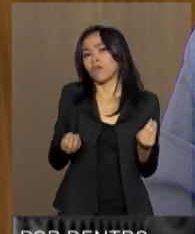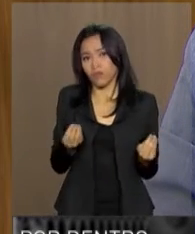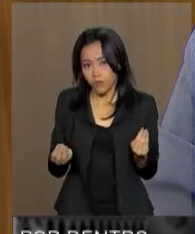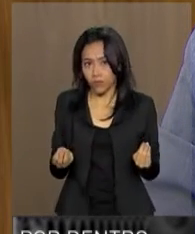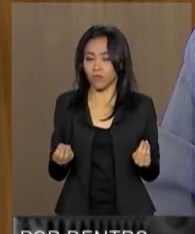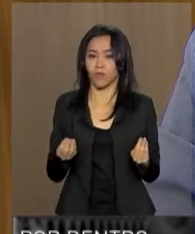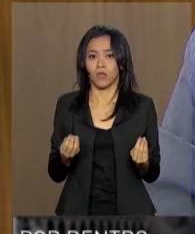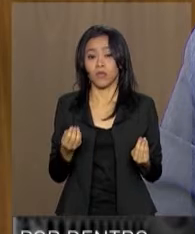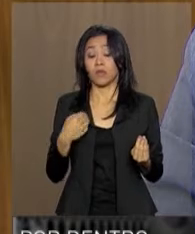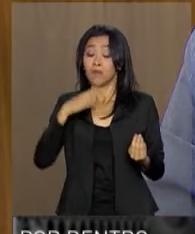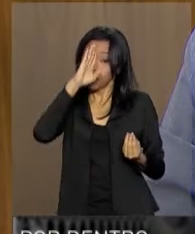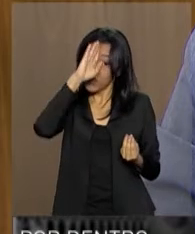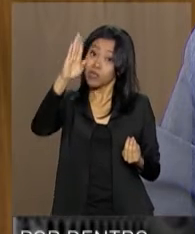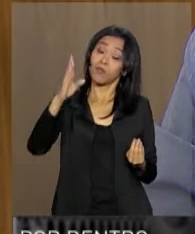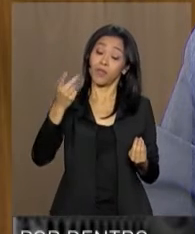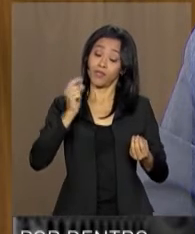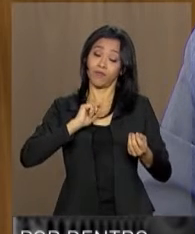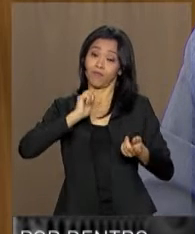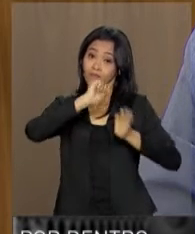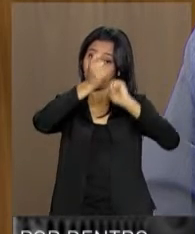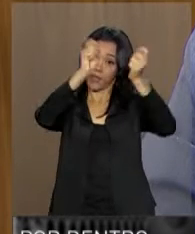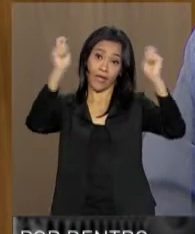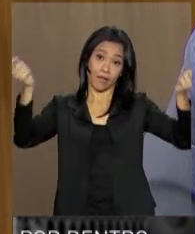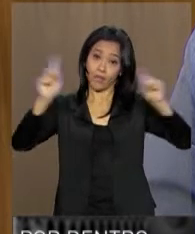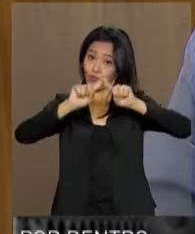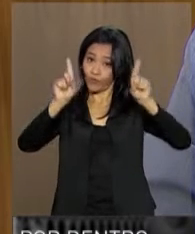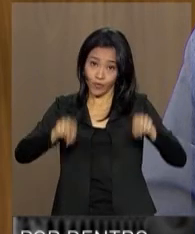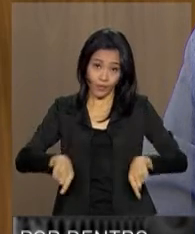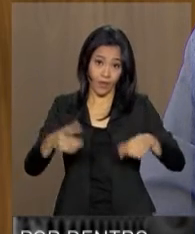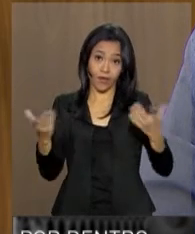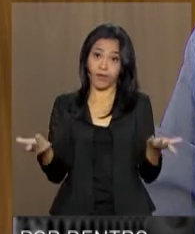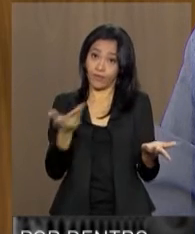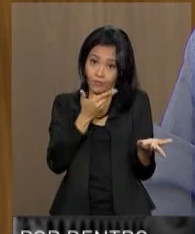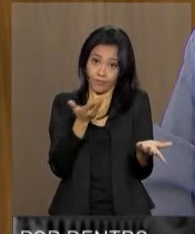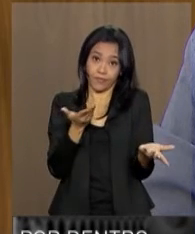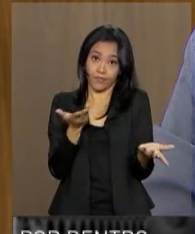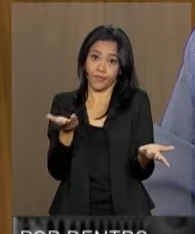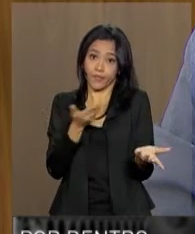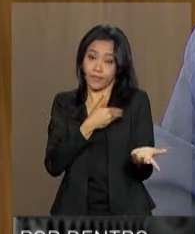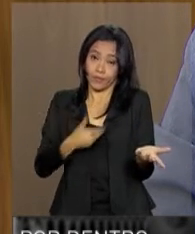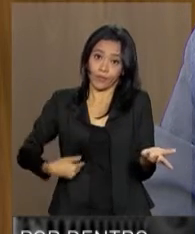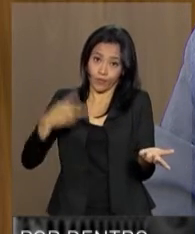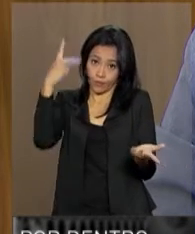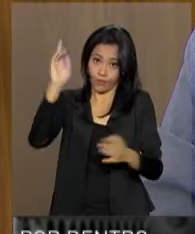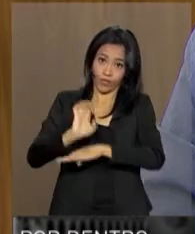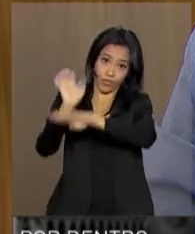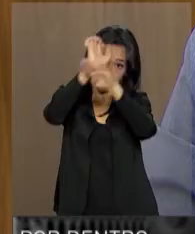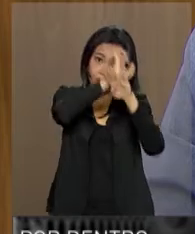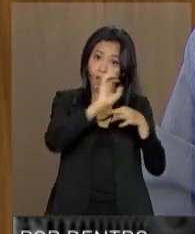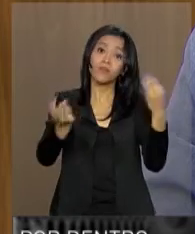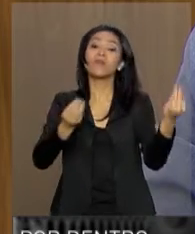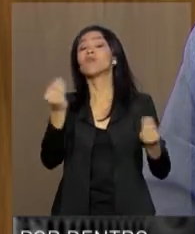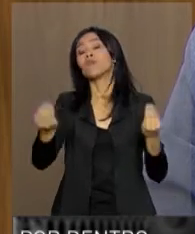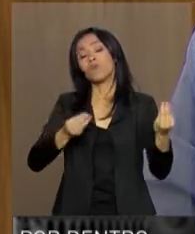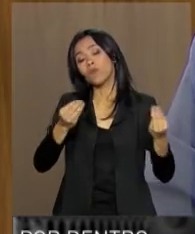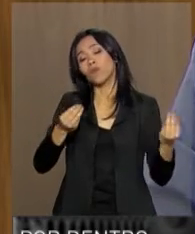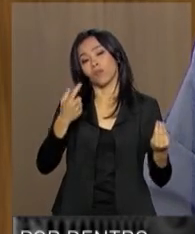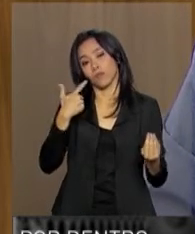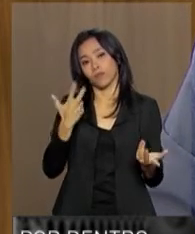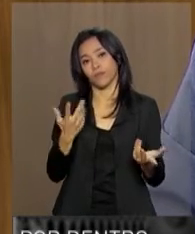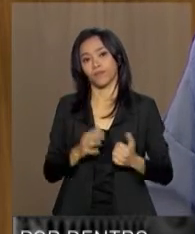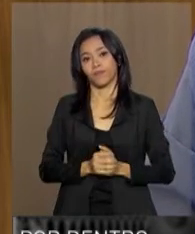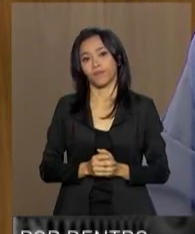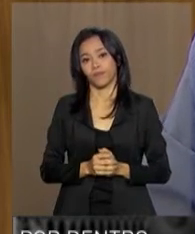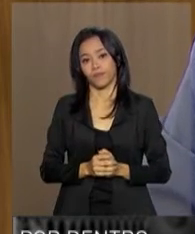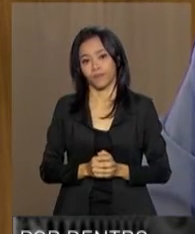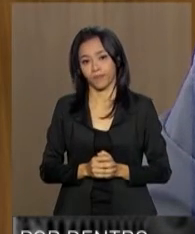relação a essa questão de pagamento de funcionários enfim a folha de pagamento pessoal né bom dia